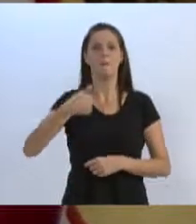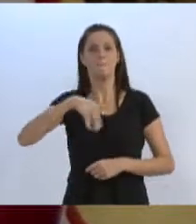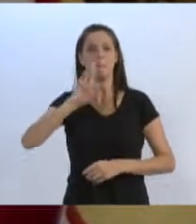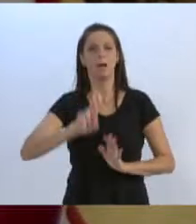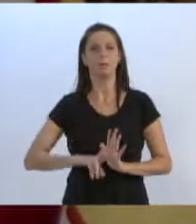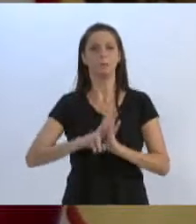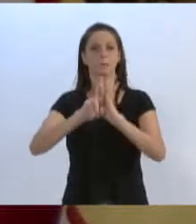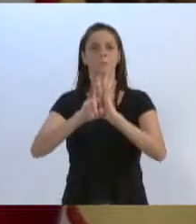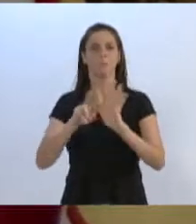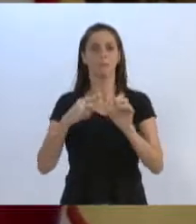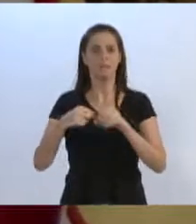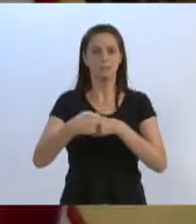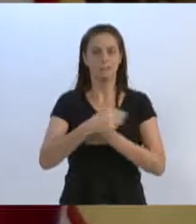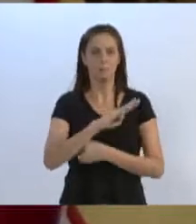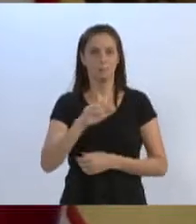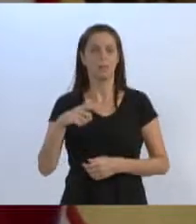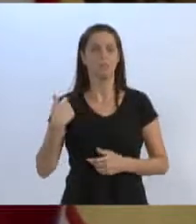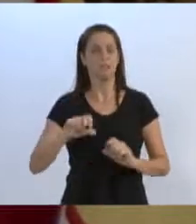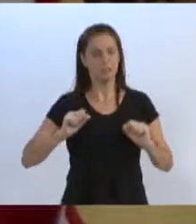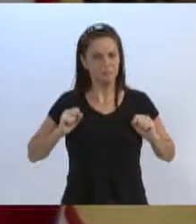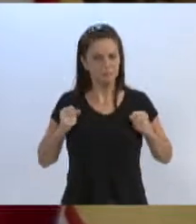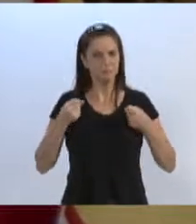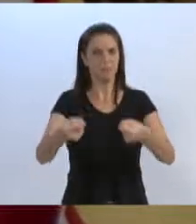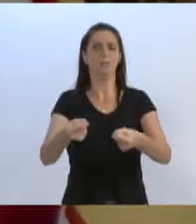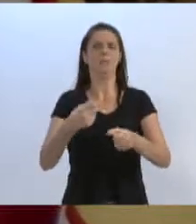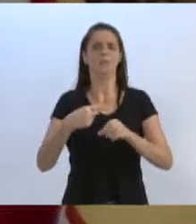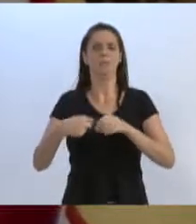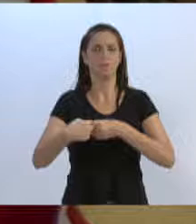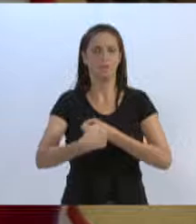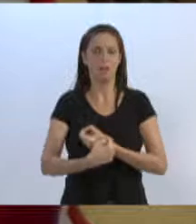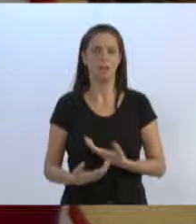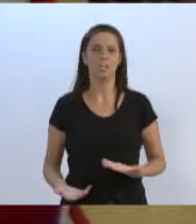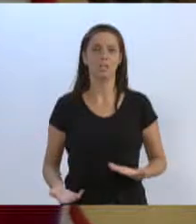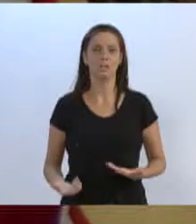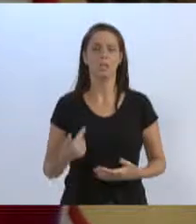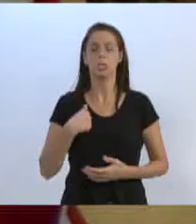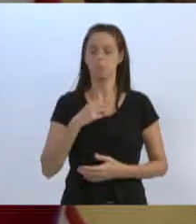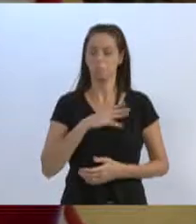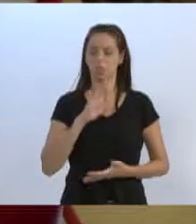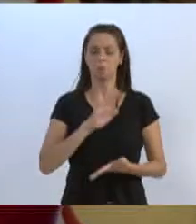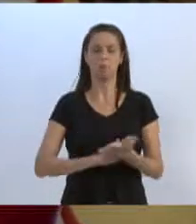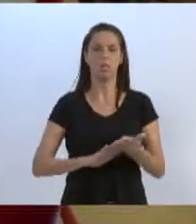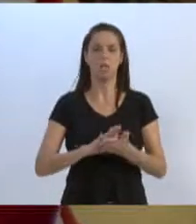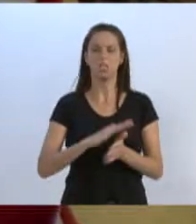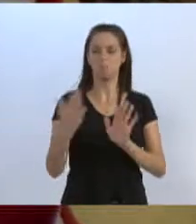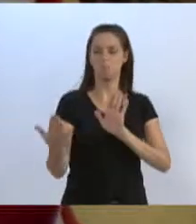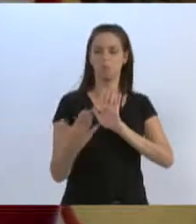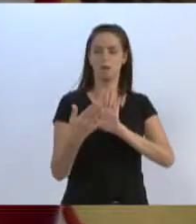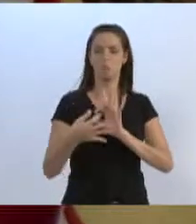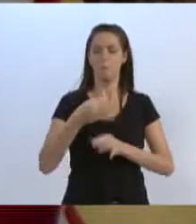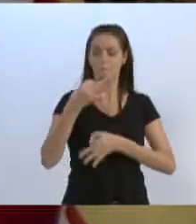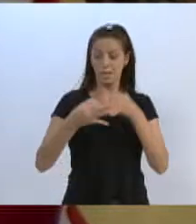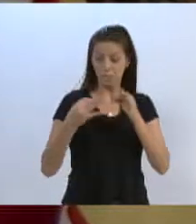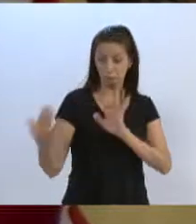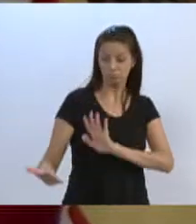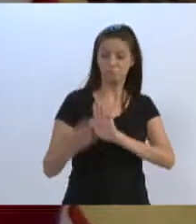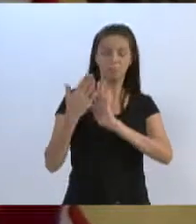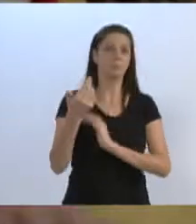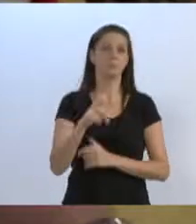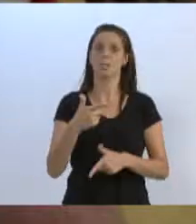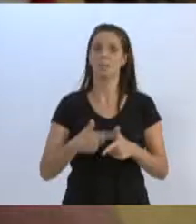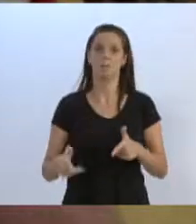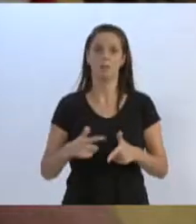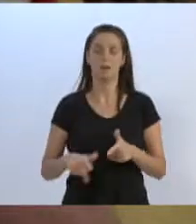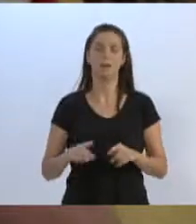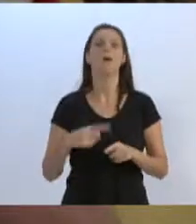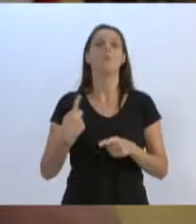representatividade da cidade, porque nós precisamos defender a cidade. Eu não tenho medo de enfrentar a opinião pública, a partir do momento que eu consigo